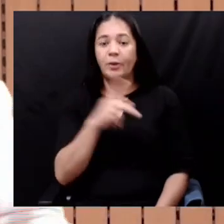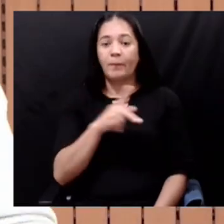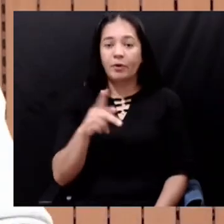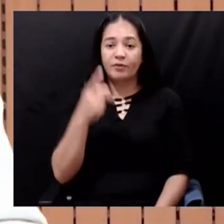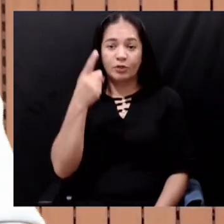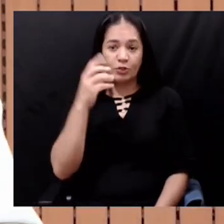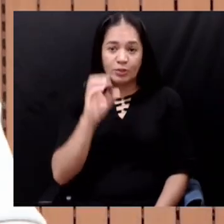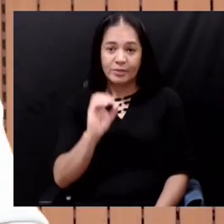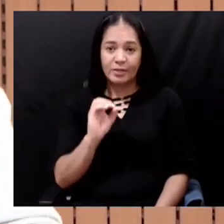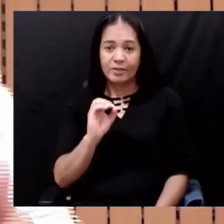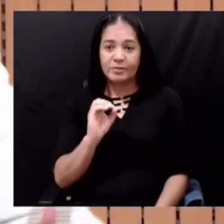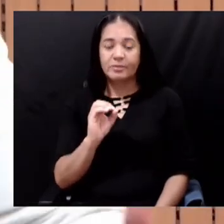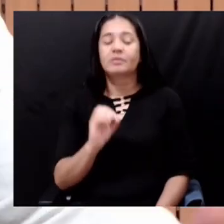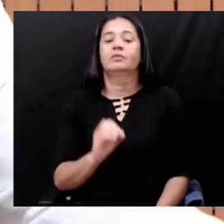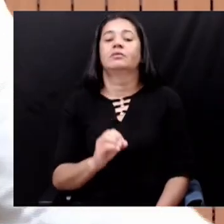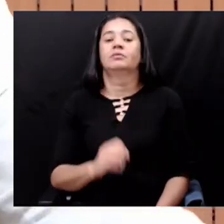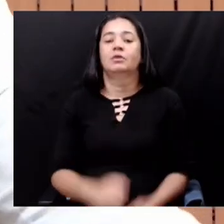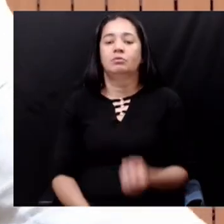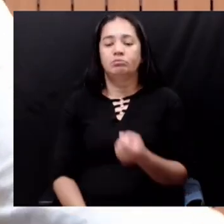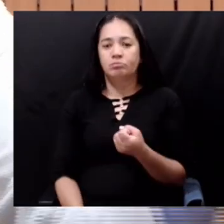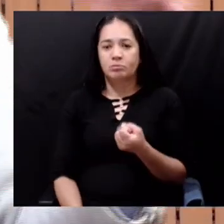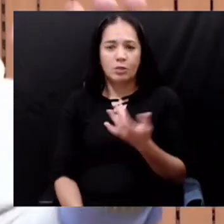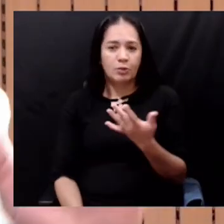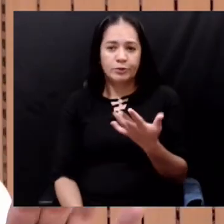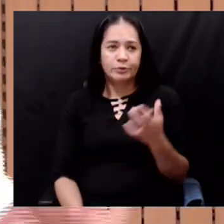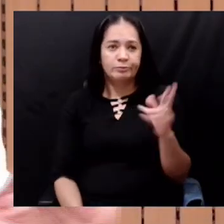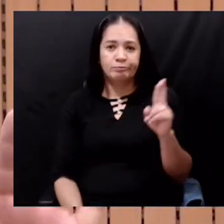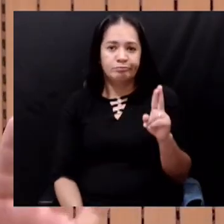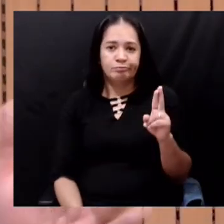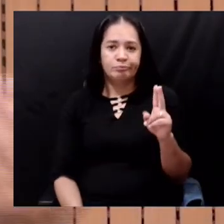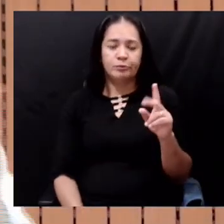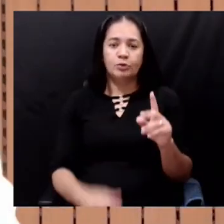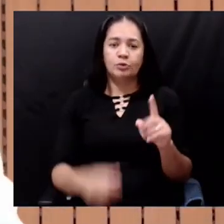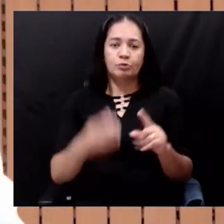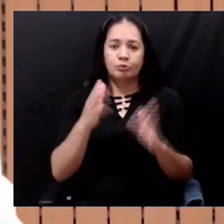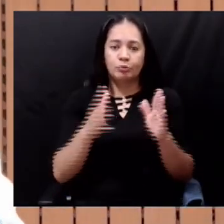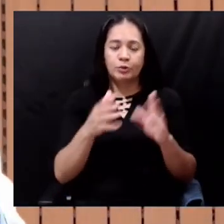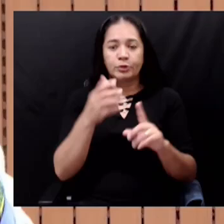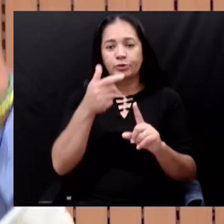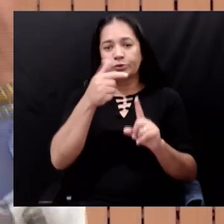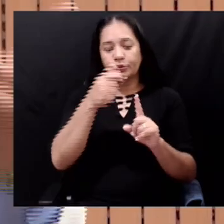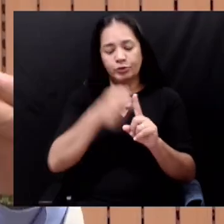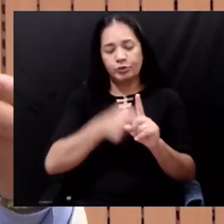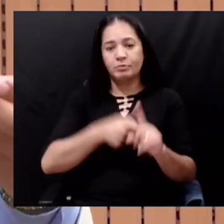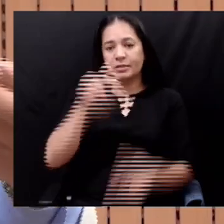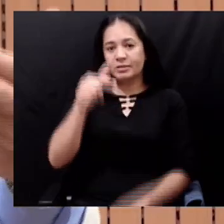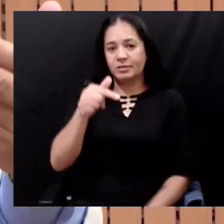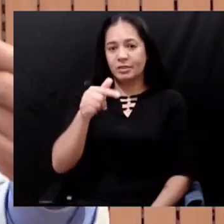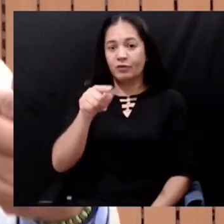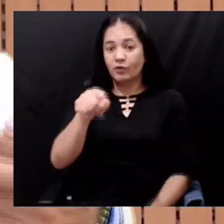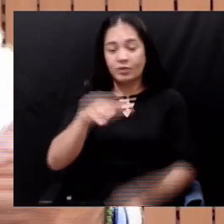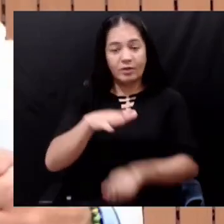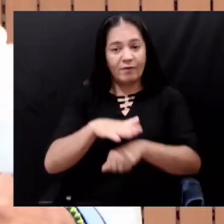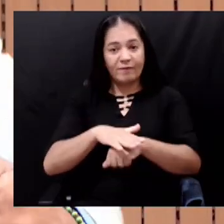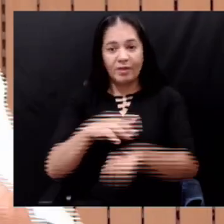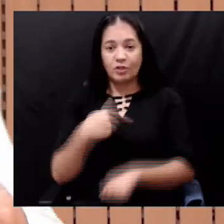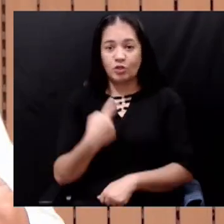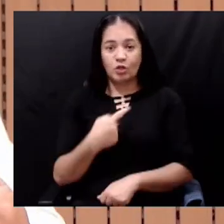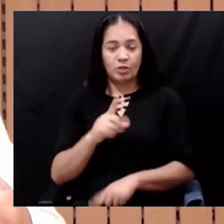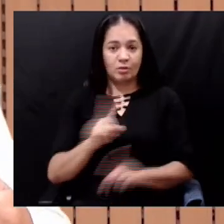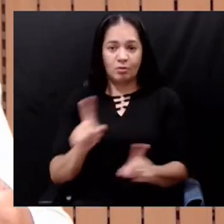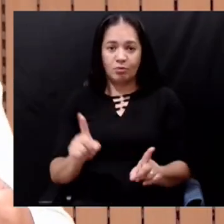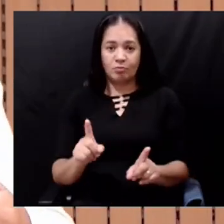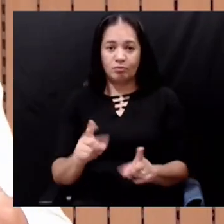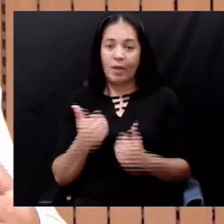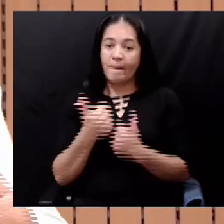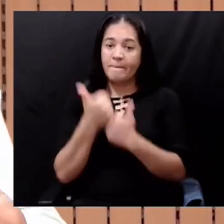tantos reais por mês, durante os 7 meses. São vocês que vão fazer isso, não somos nós. É apoio. Só